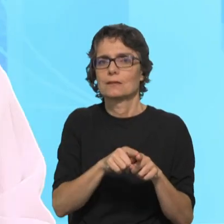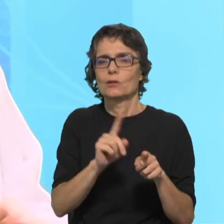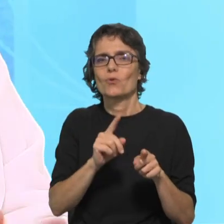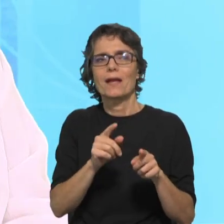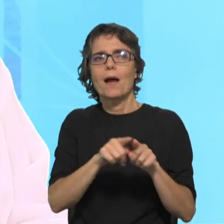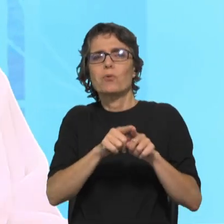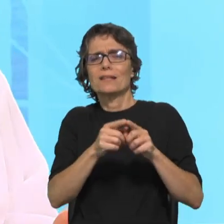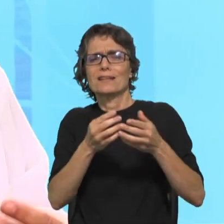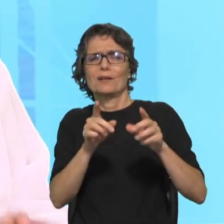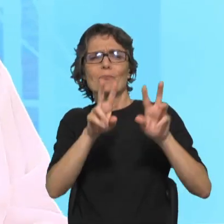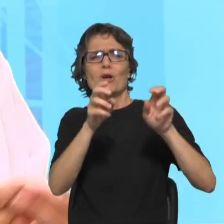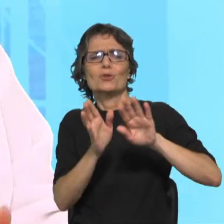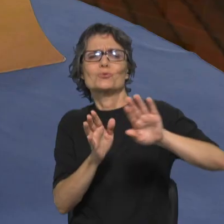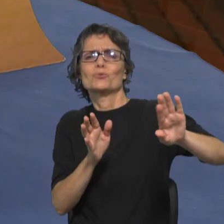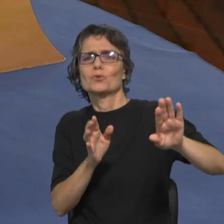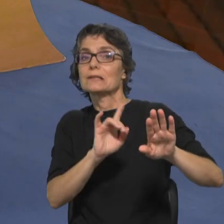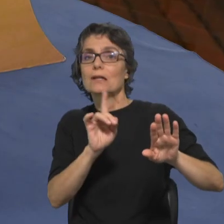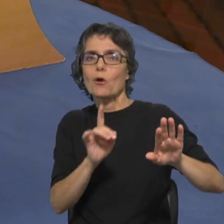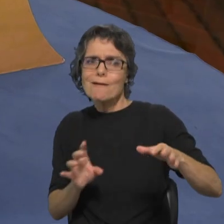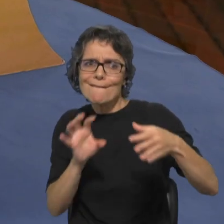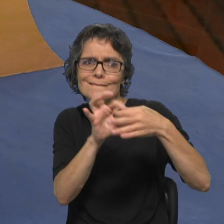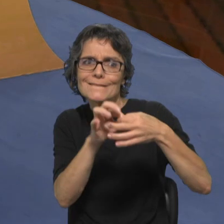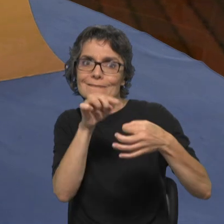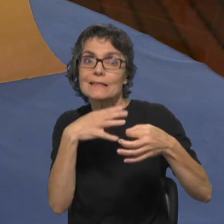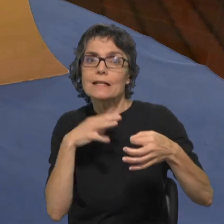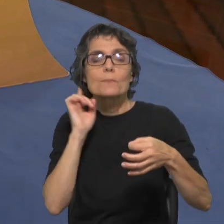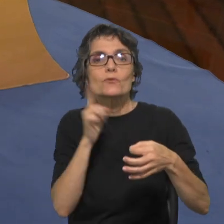afastadas como têm sido e como têm sentido